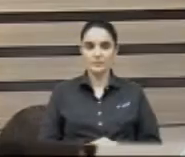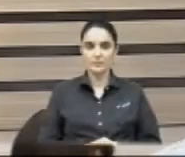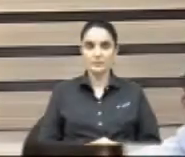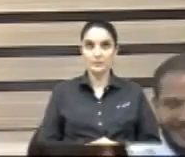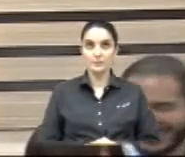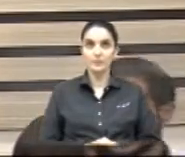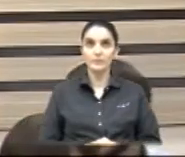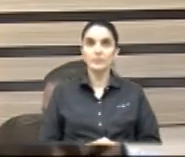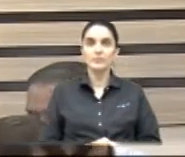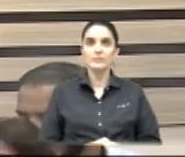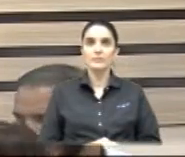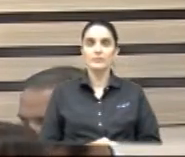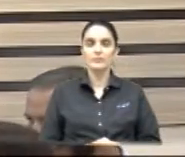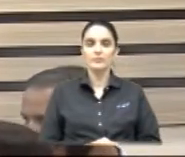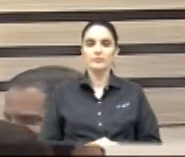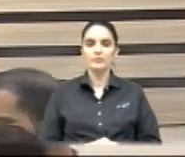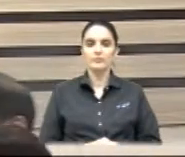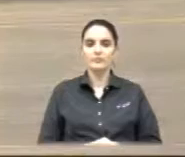Senhores,